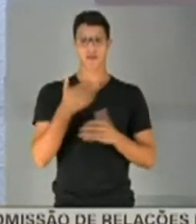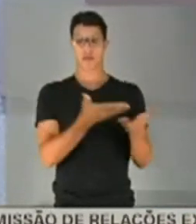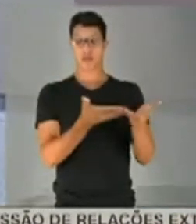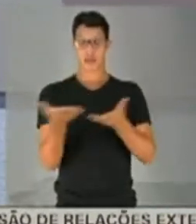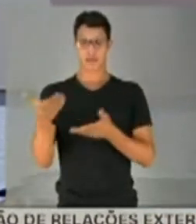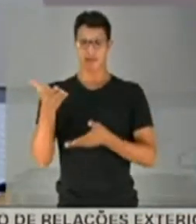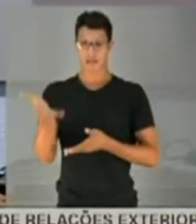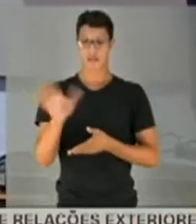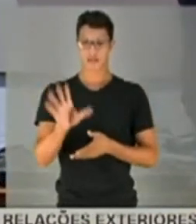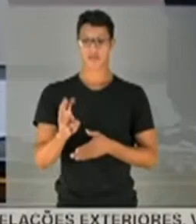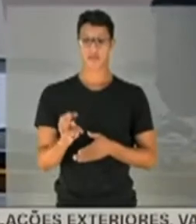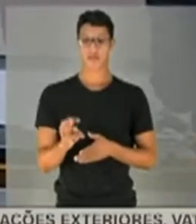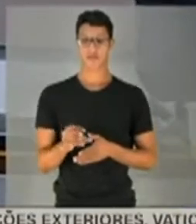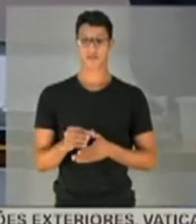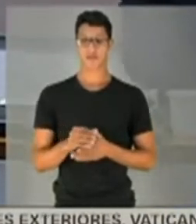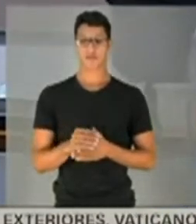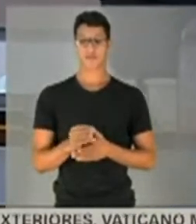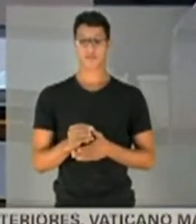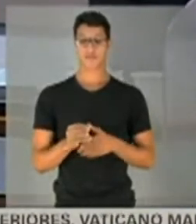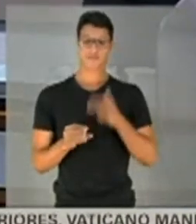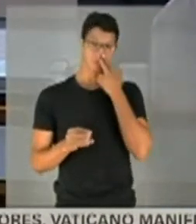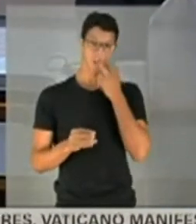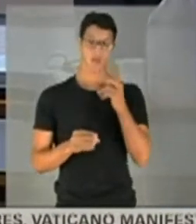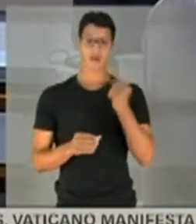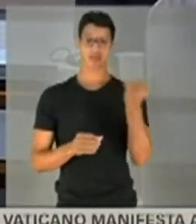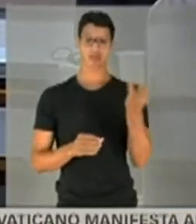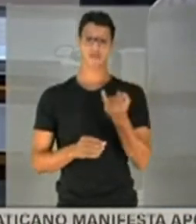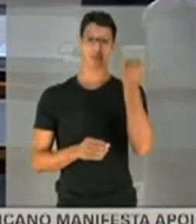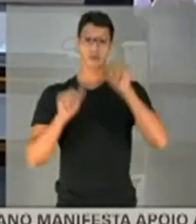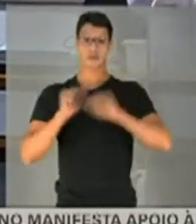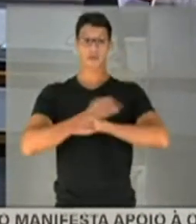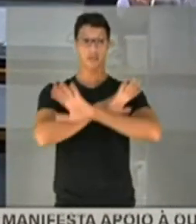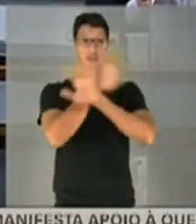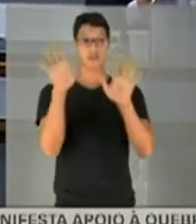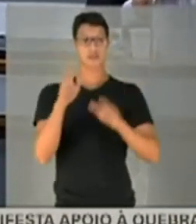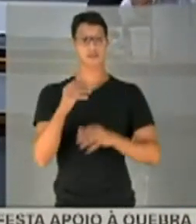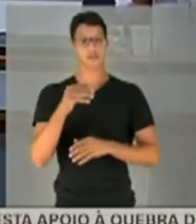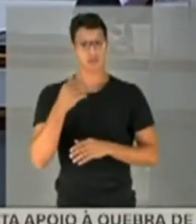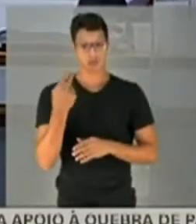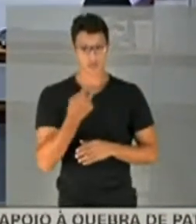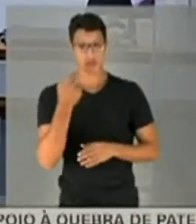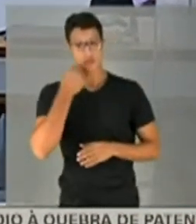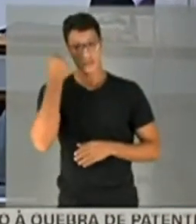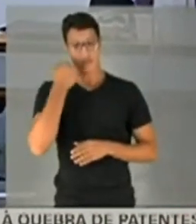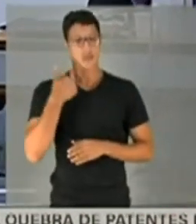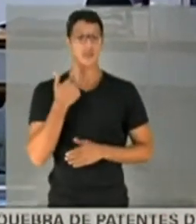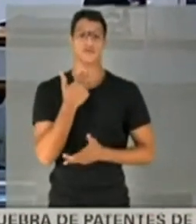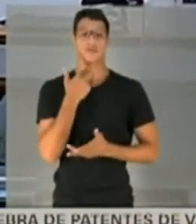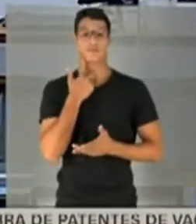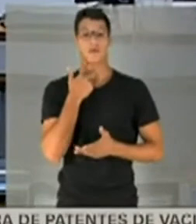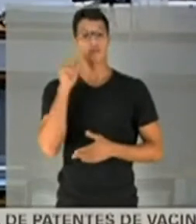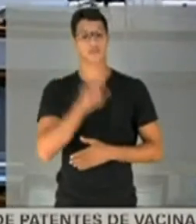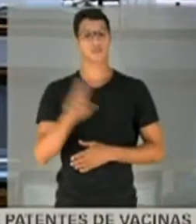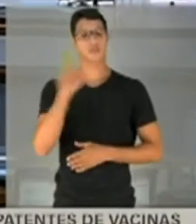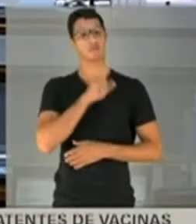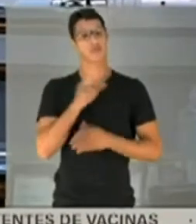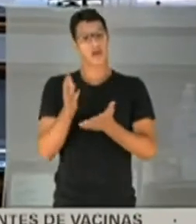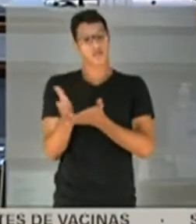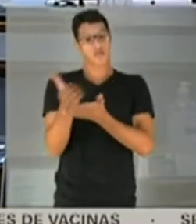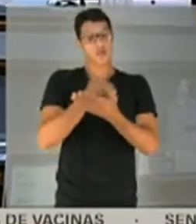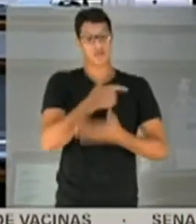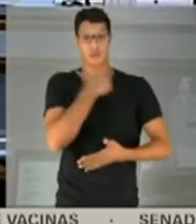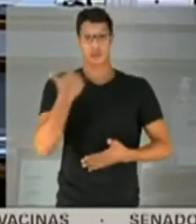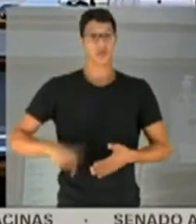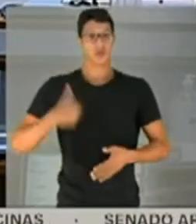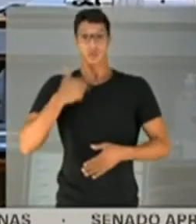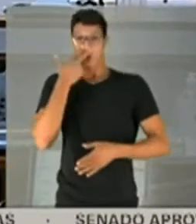para isso. Tá bom. Não, eu acho importante esclarecer isso, senadores, os 2 senadores. Eu não posso usar os dados da China que eu